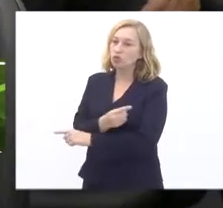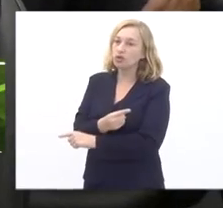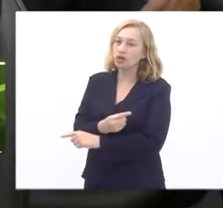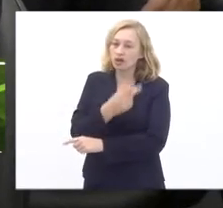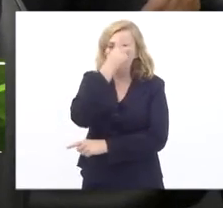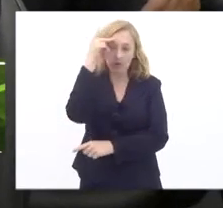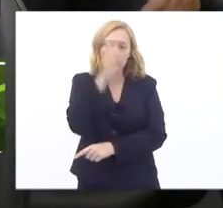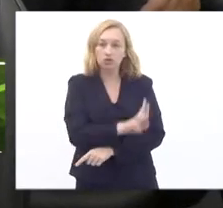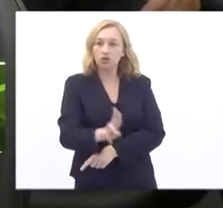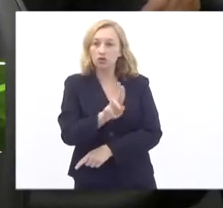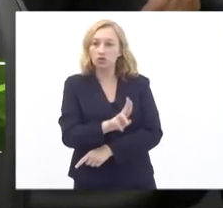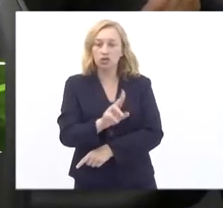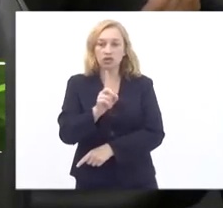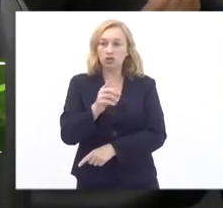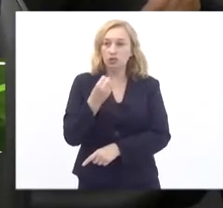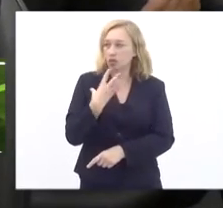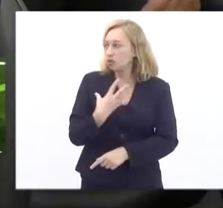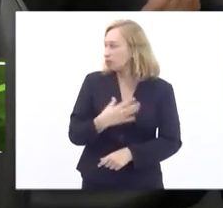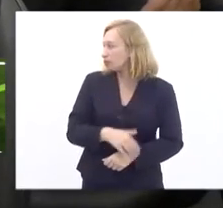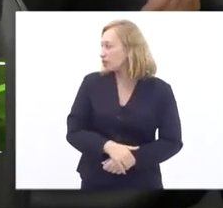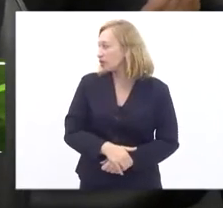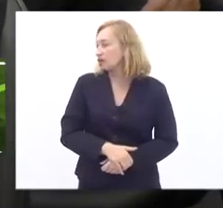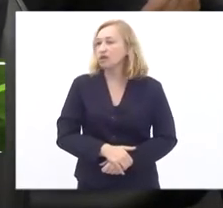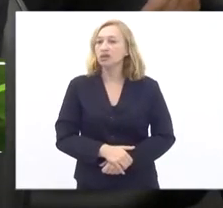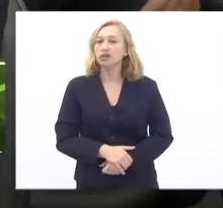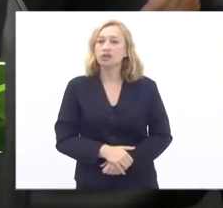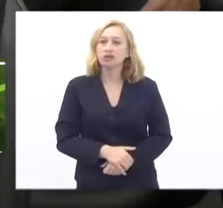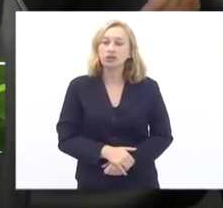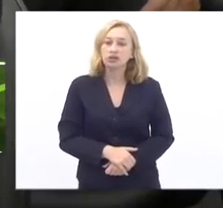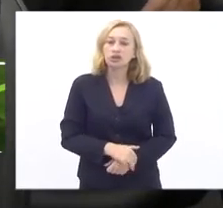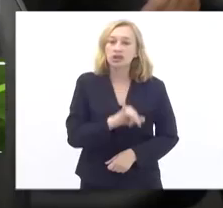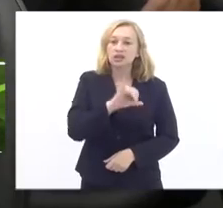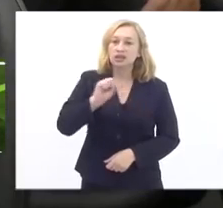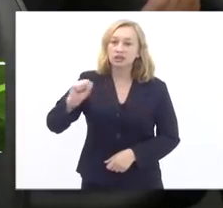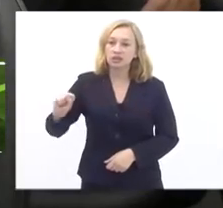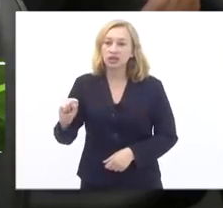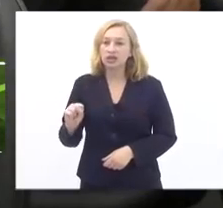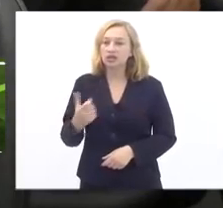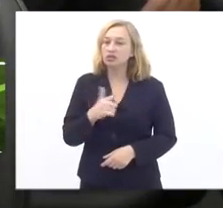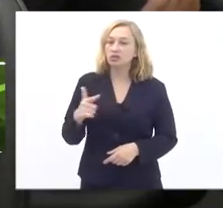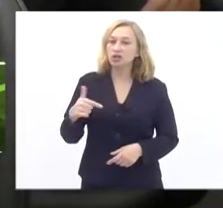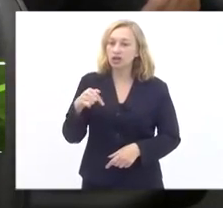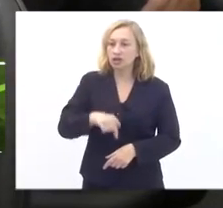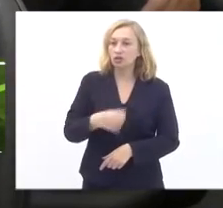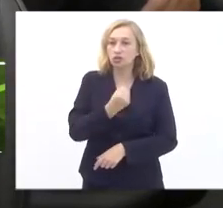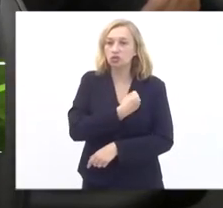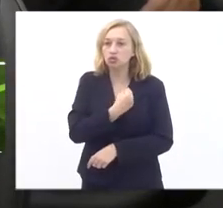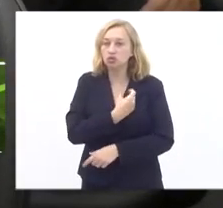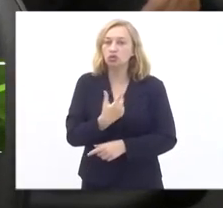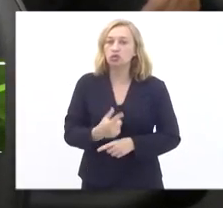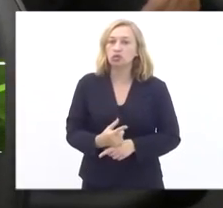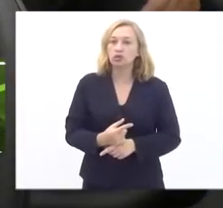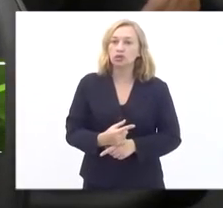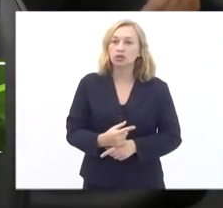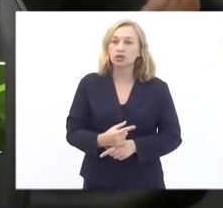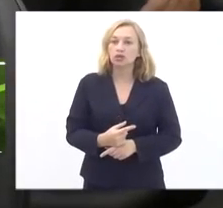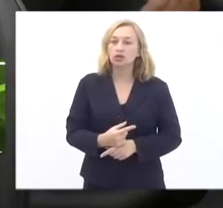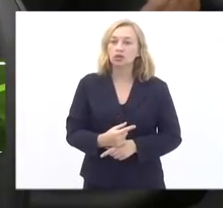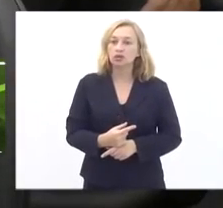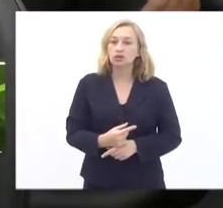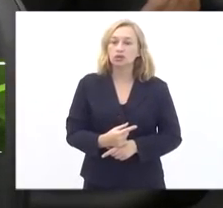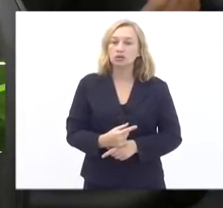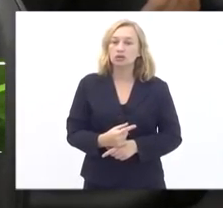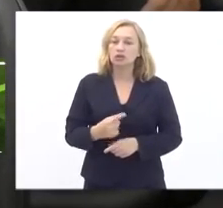Com relação ao ICMS, sim, nós pagamos ICMS. Eu não tenho aqui os números. Levanto e encaminho a